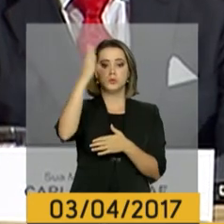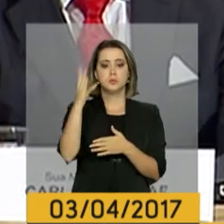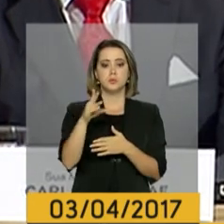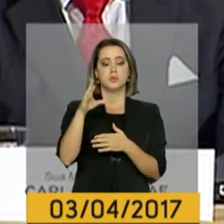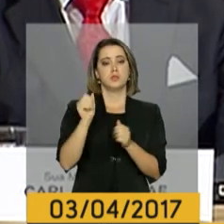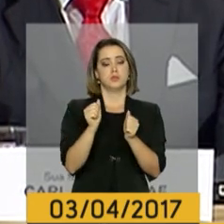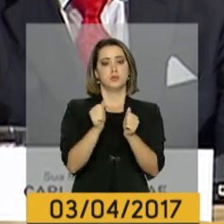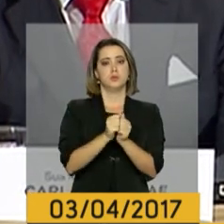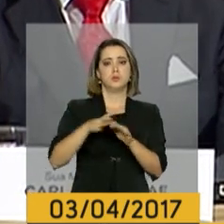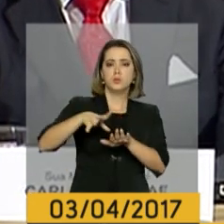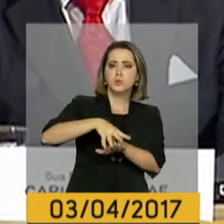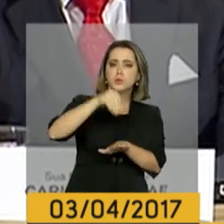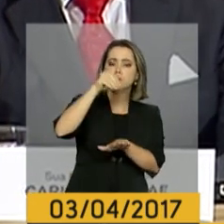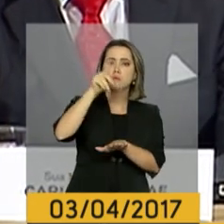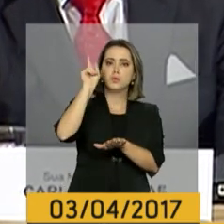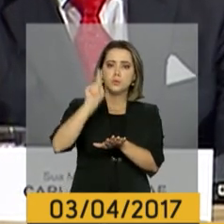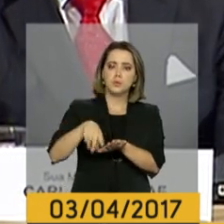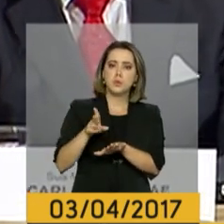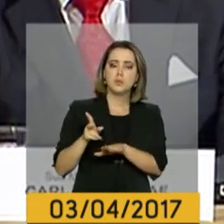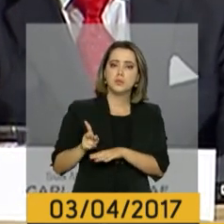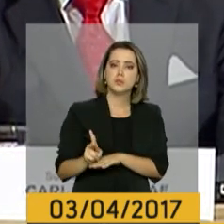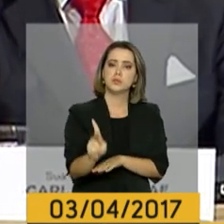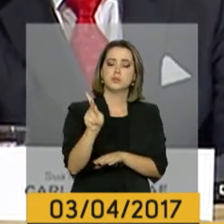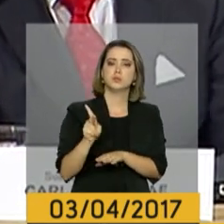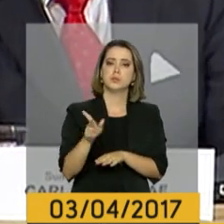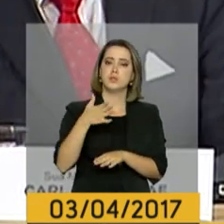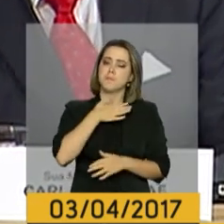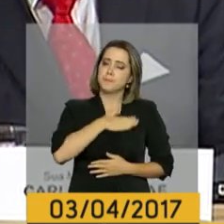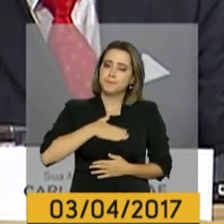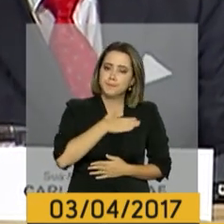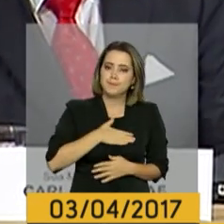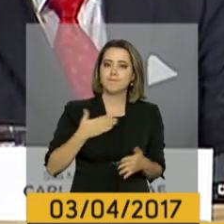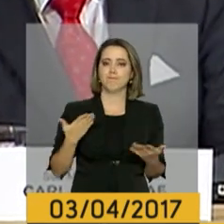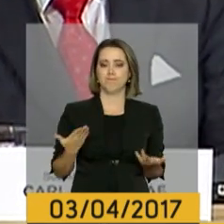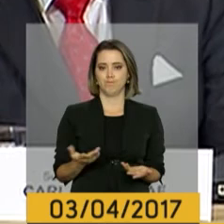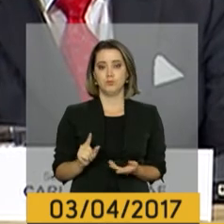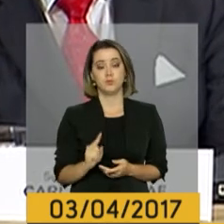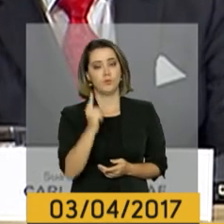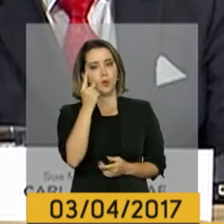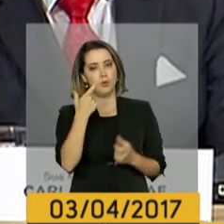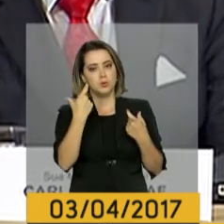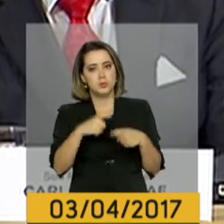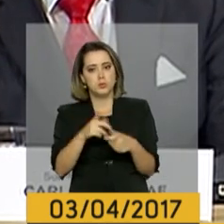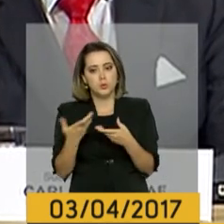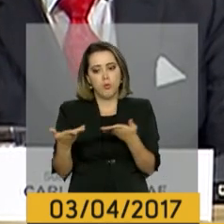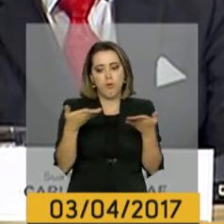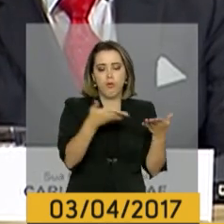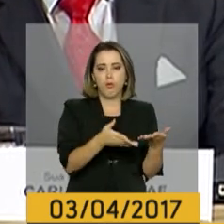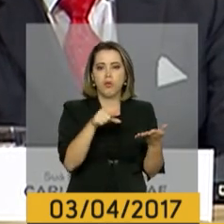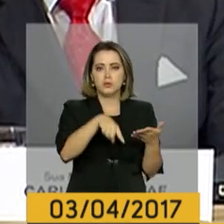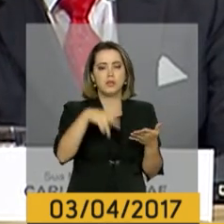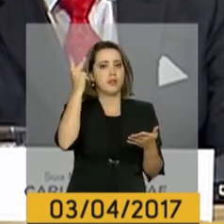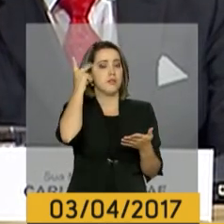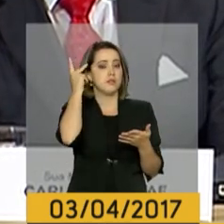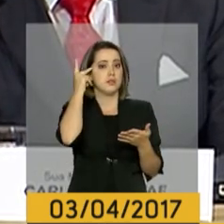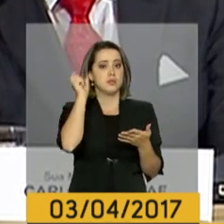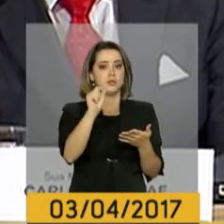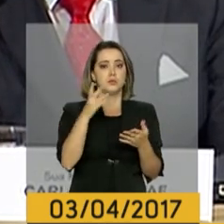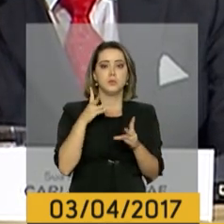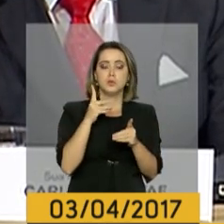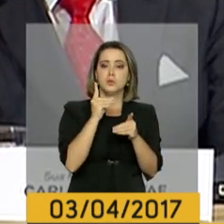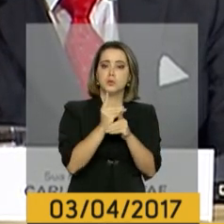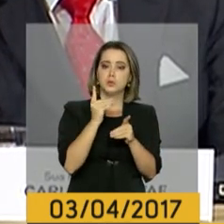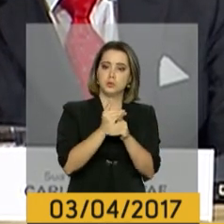Brasil-Suécia. É sempre um prazer, em primeiro lugar, voltar ao Palácio dos Bandeirantes,